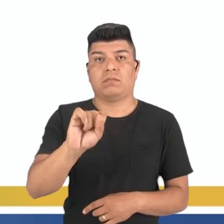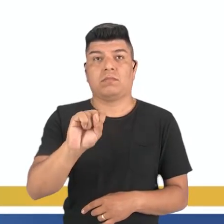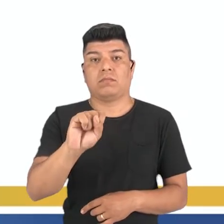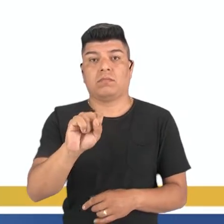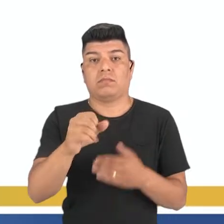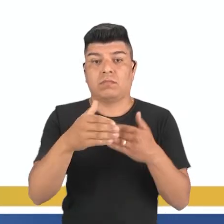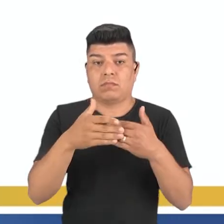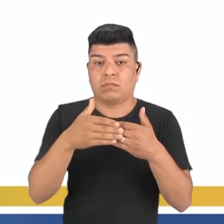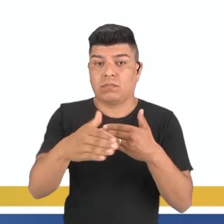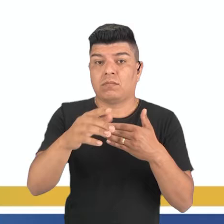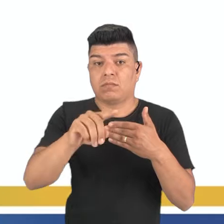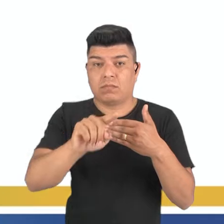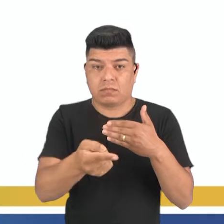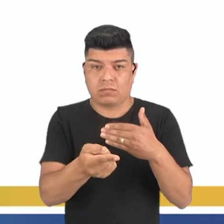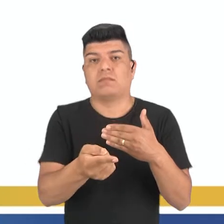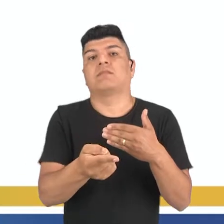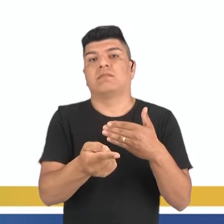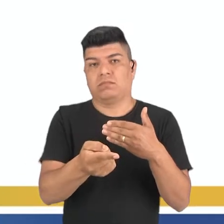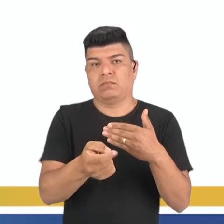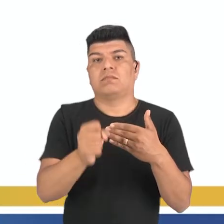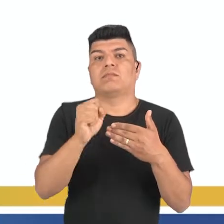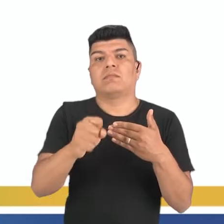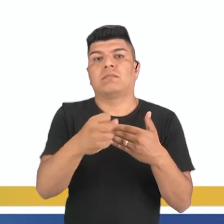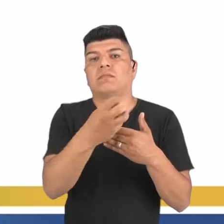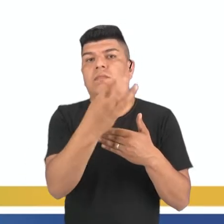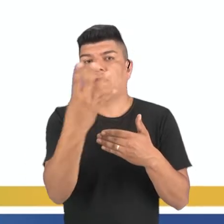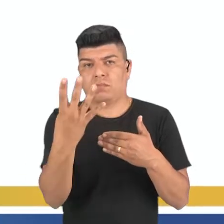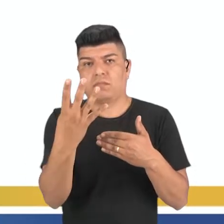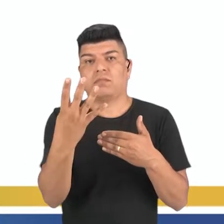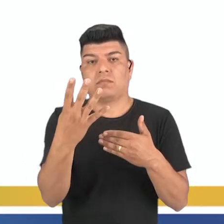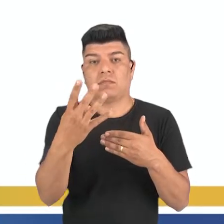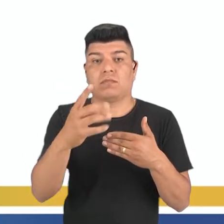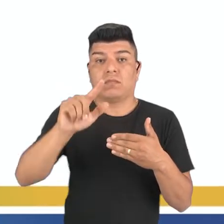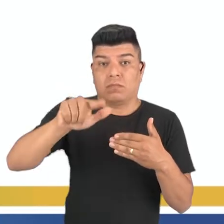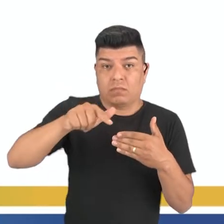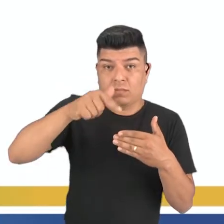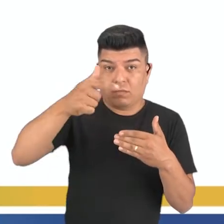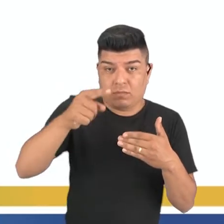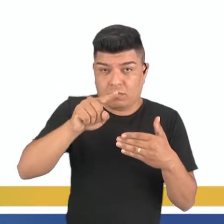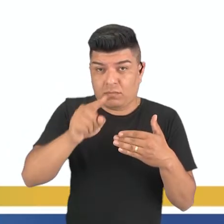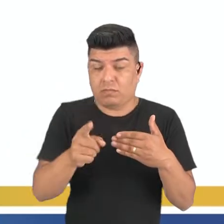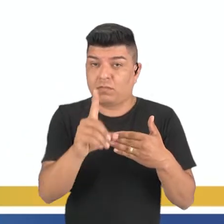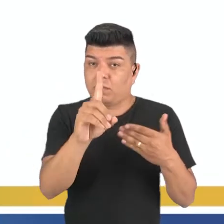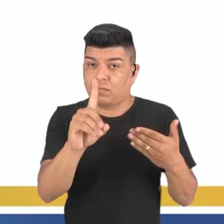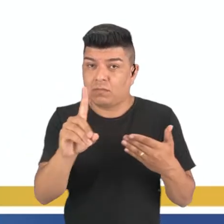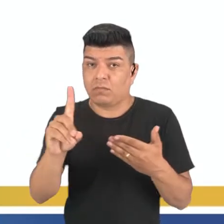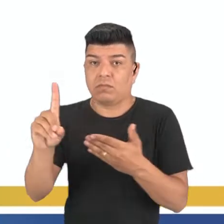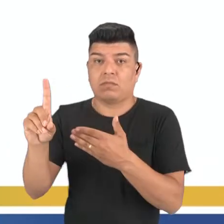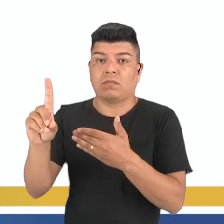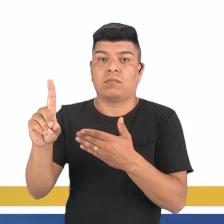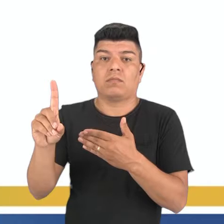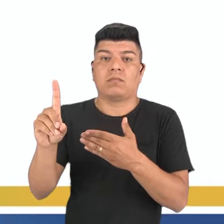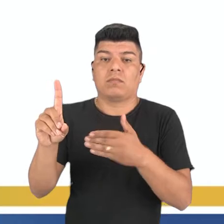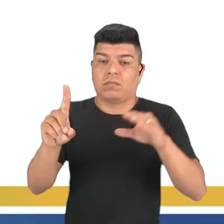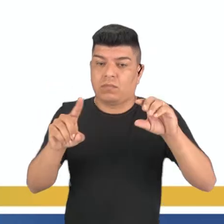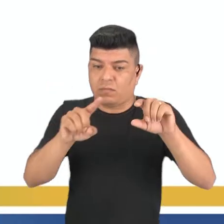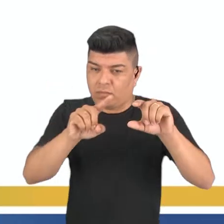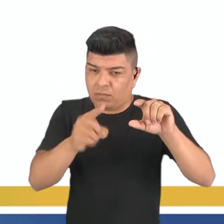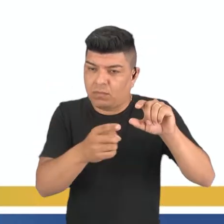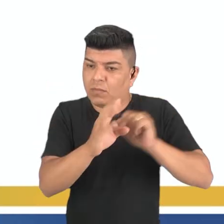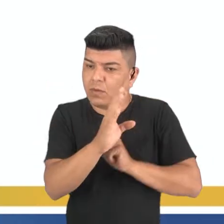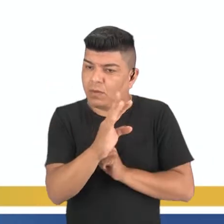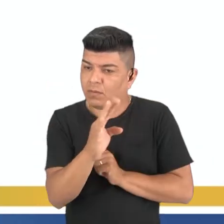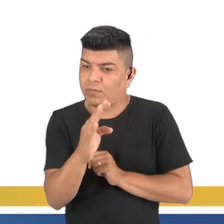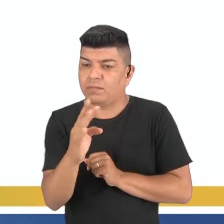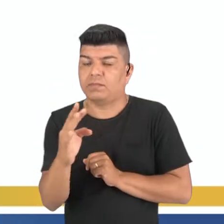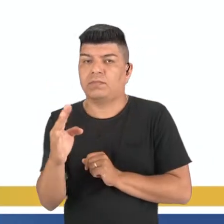a partir da vírgula. Então, a partir da vírgula para a direita do número, nós vamos contar, cada número é uma casa